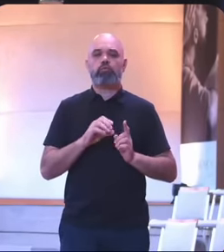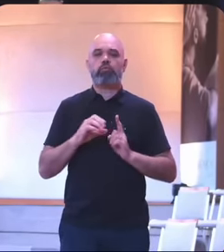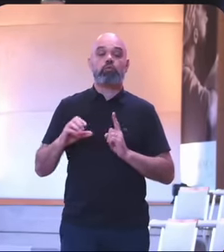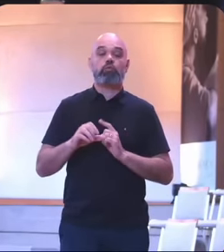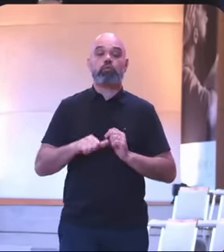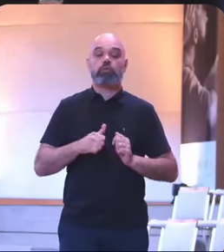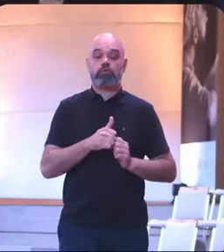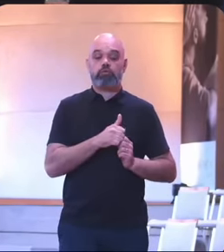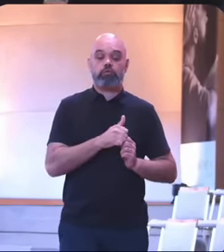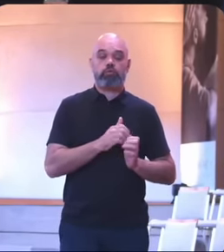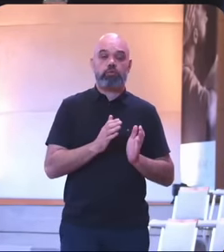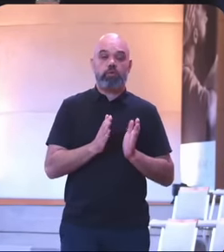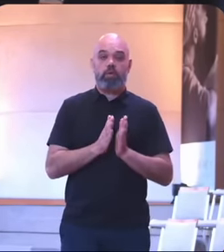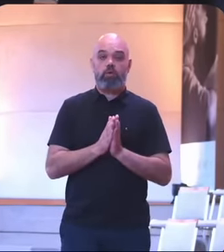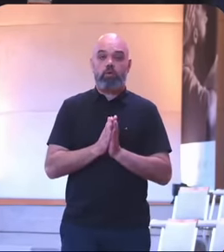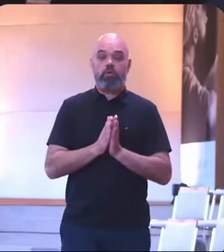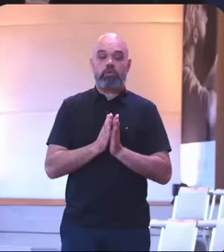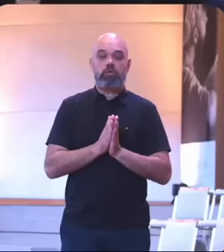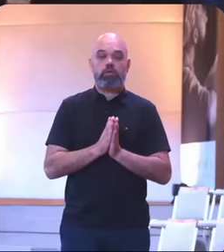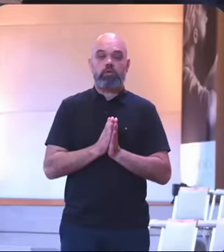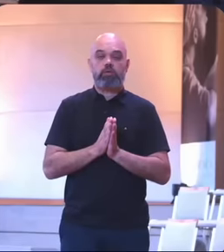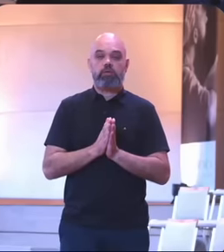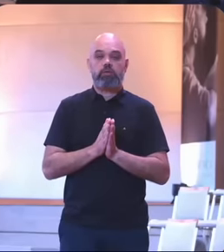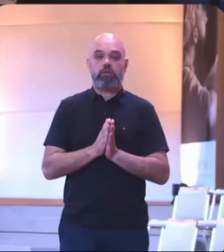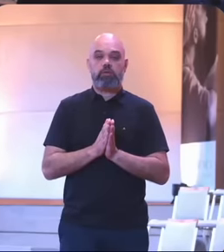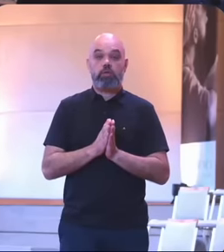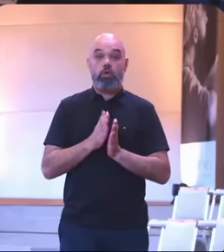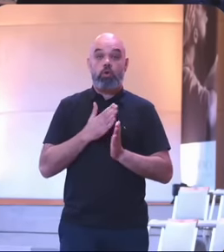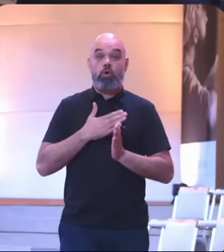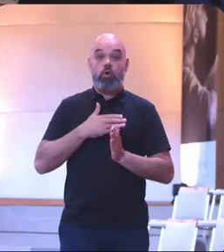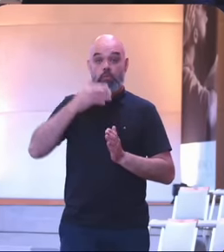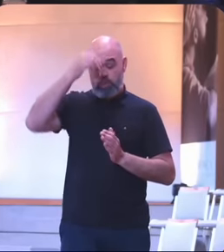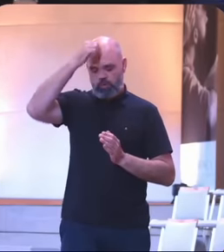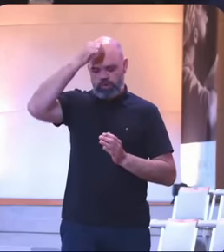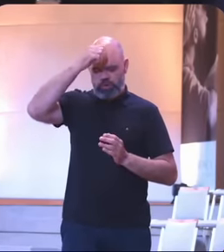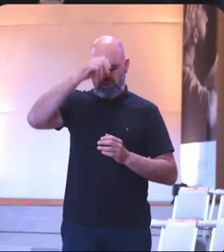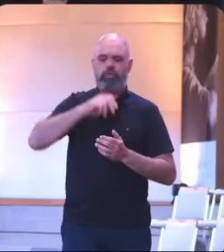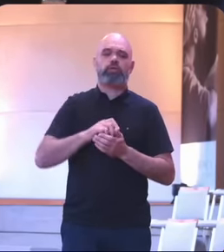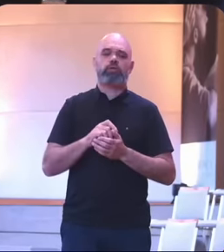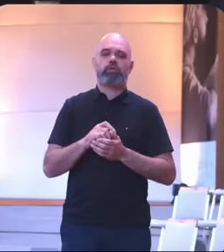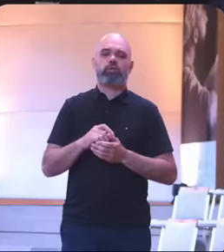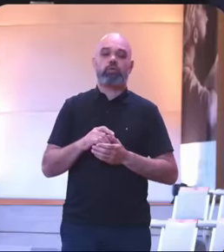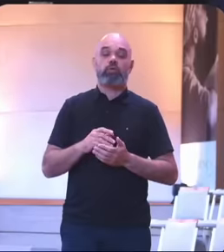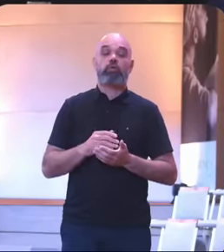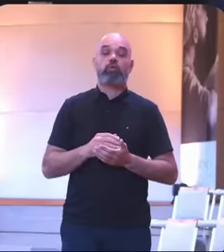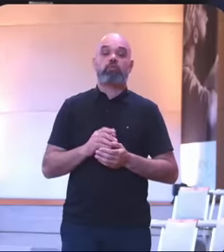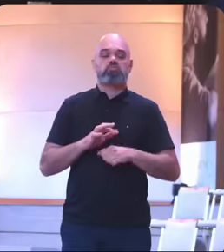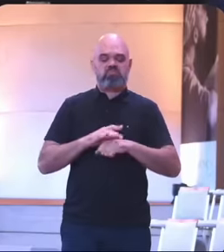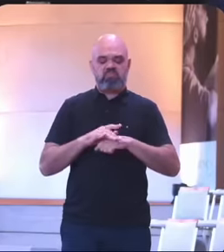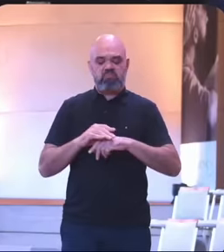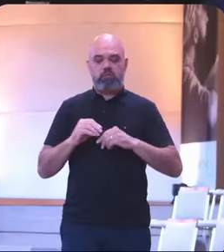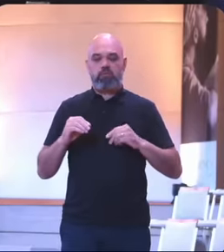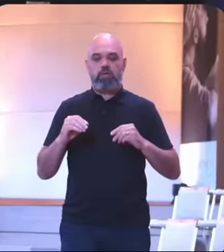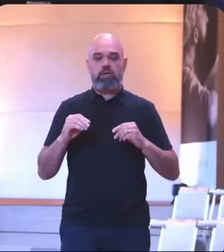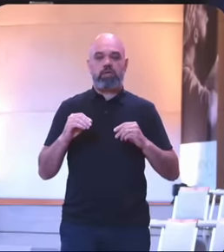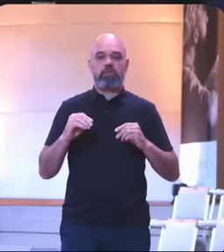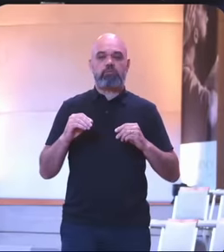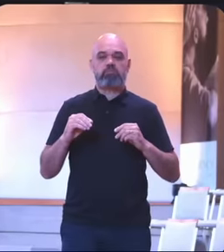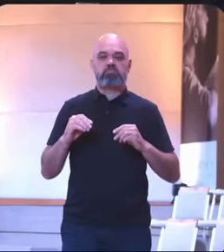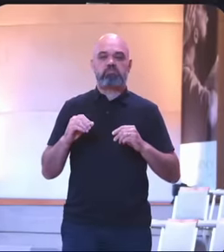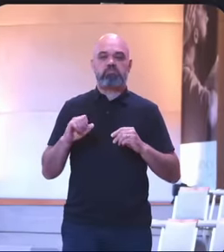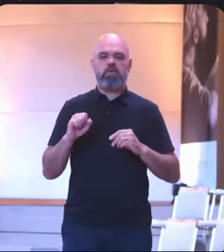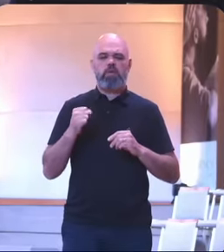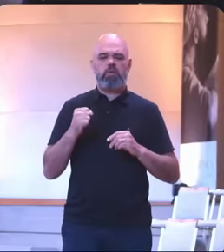quando nós estávamos orando, os sinais vitais dele voltaram. Ele tem 81 anos. É